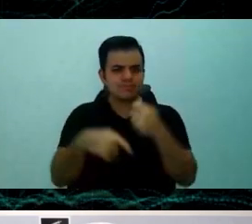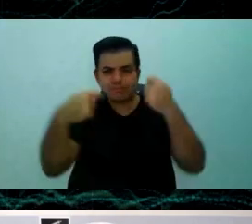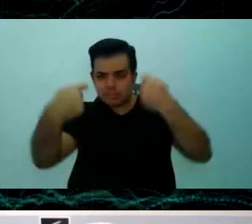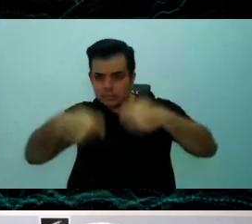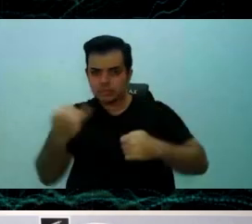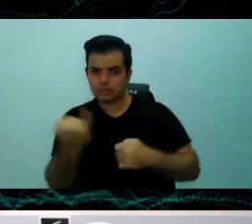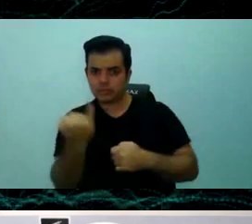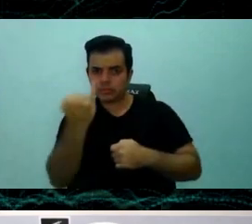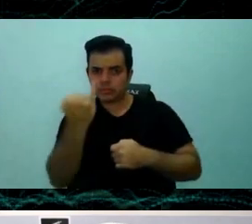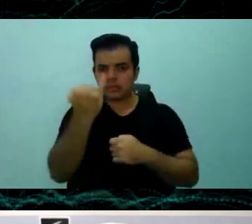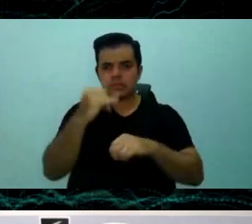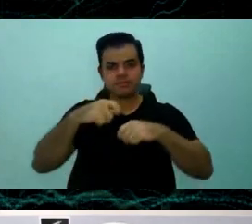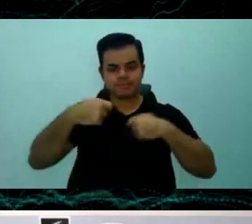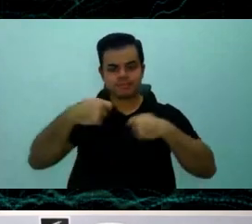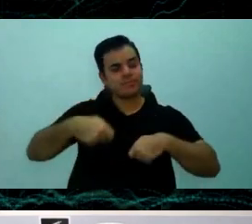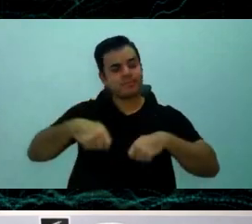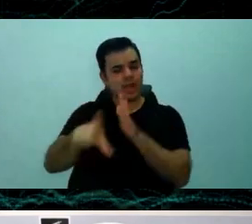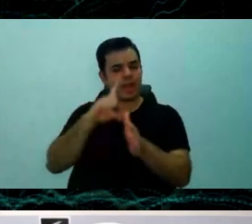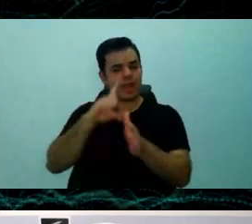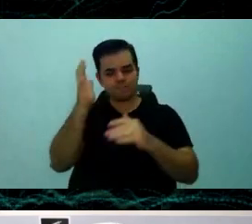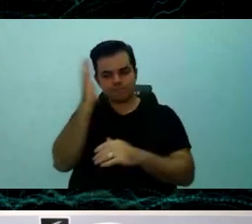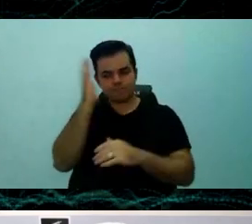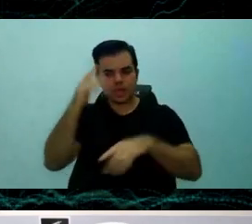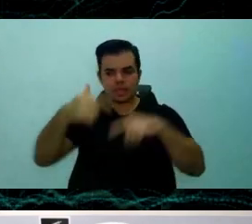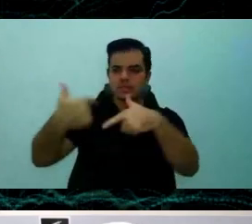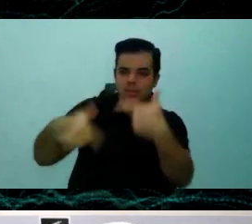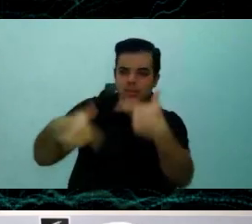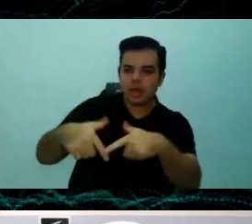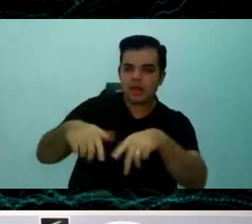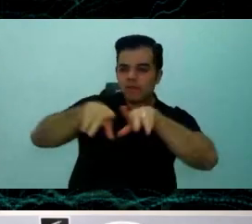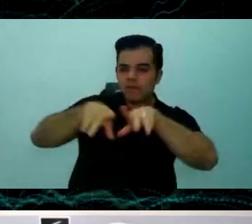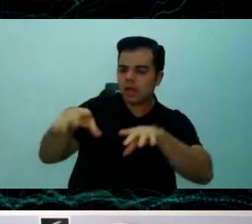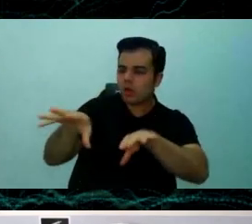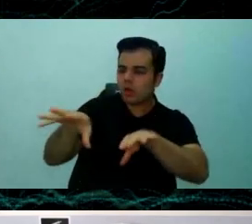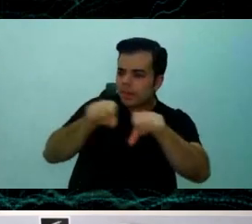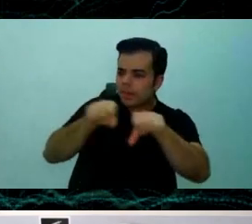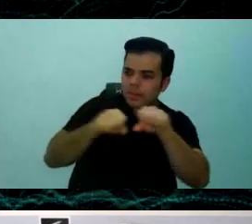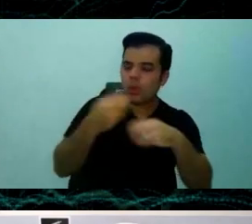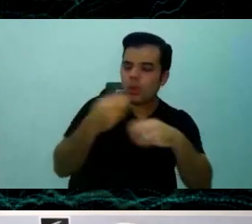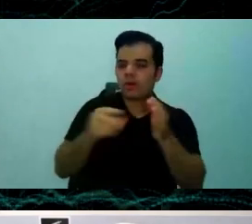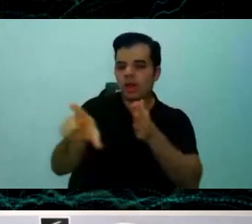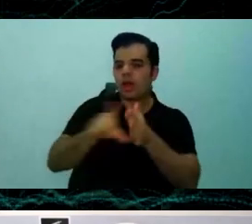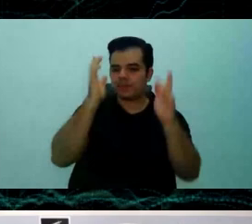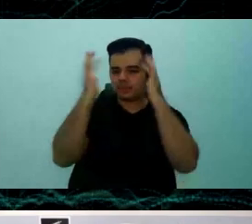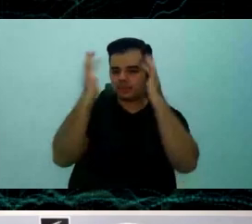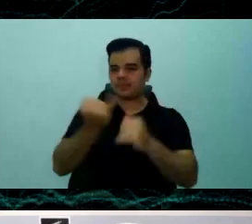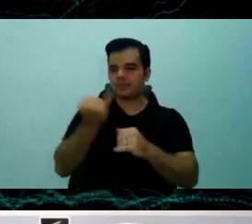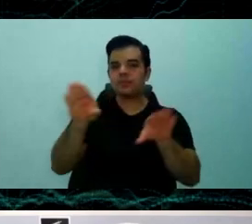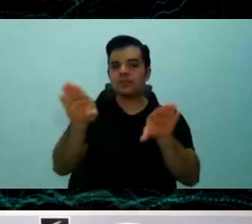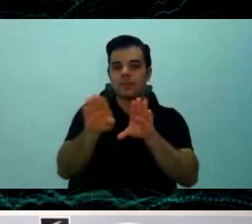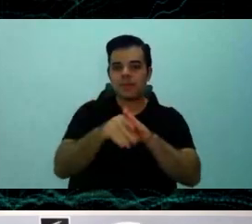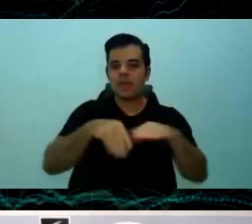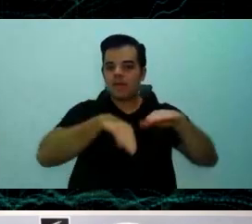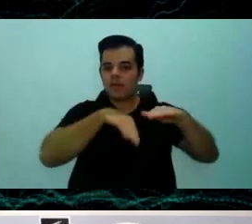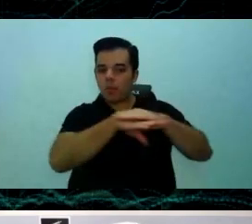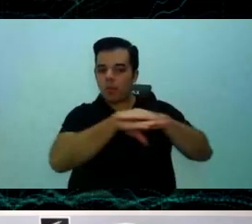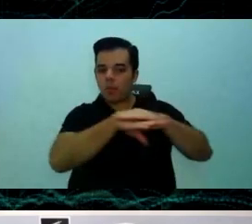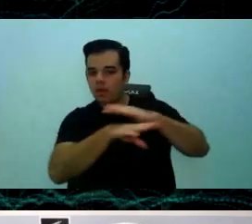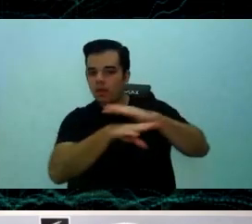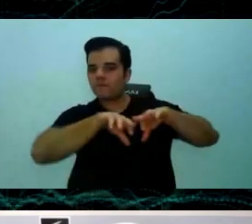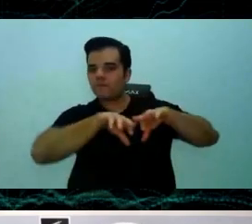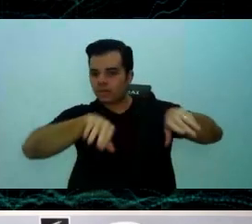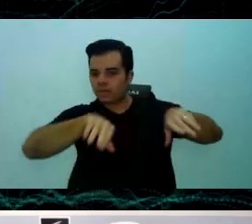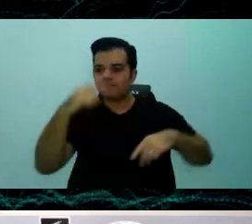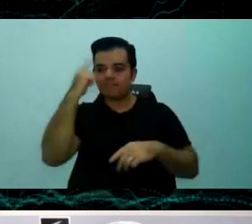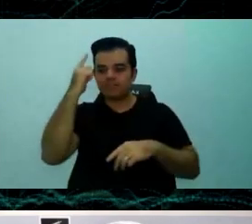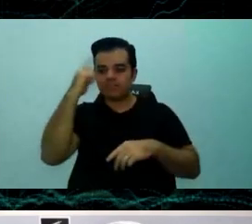precisa pensar, dependendo de onde você está trabalhando, o que você vai estar coletando, etc. Recurso de backup, já pense que você está